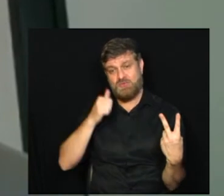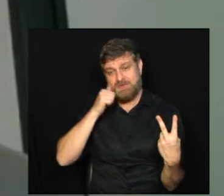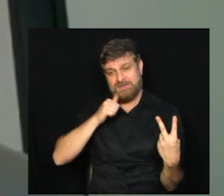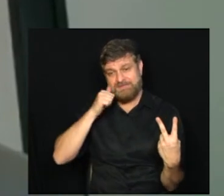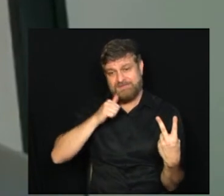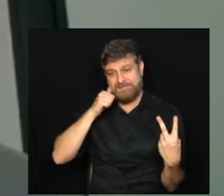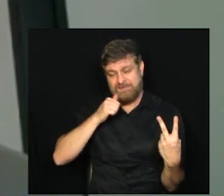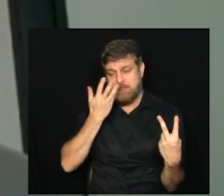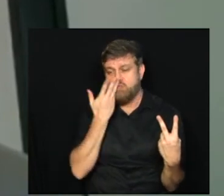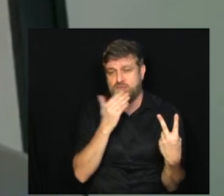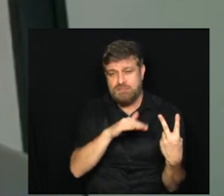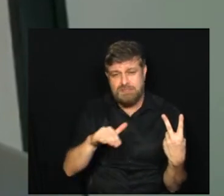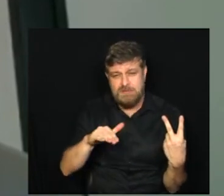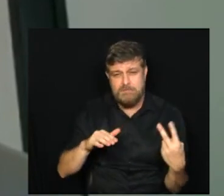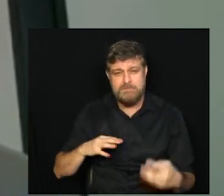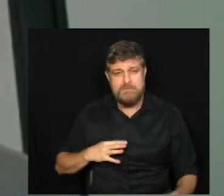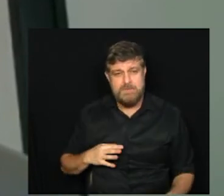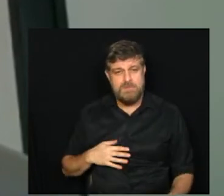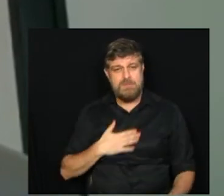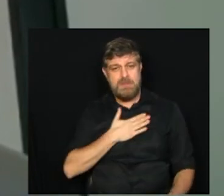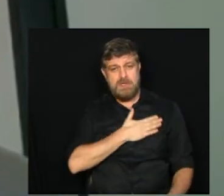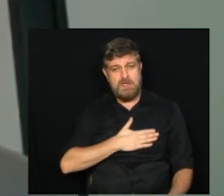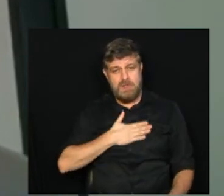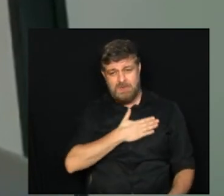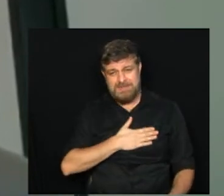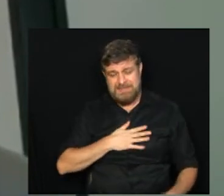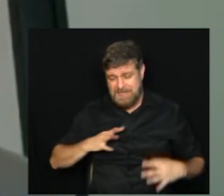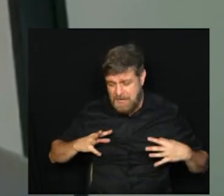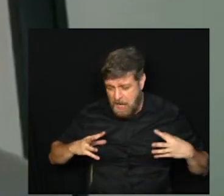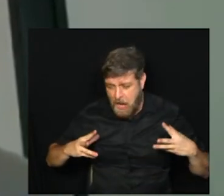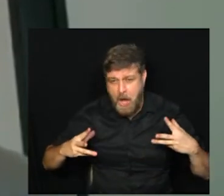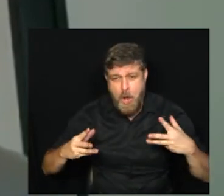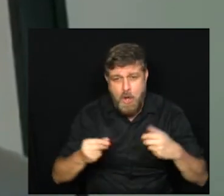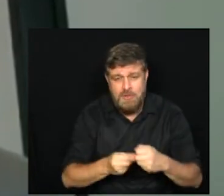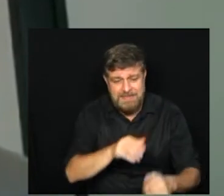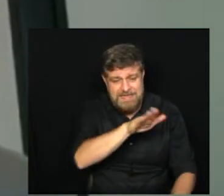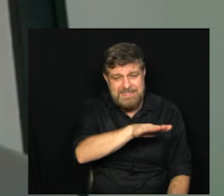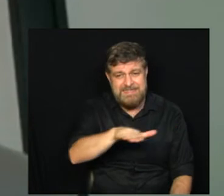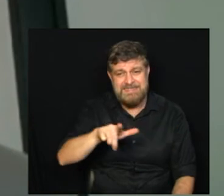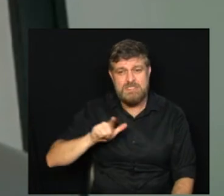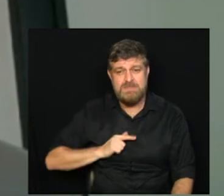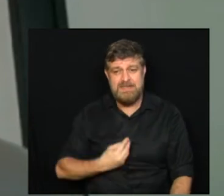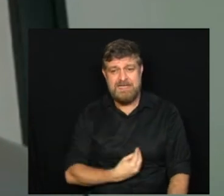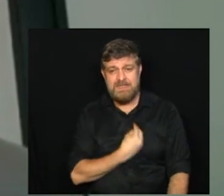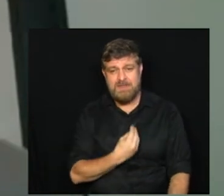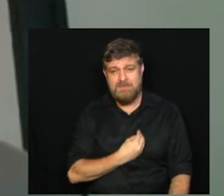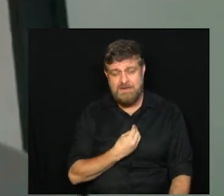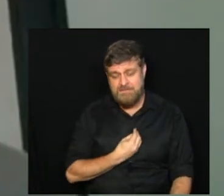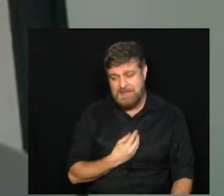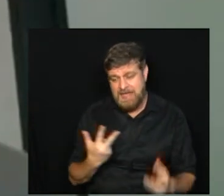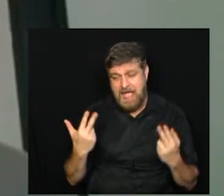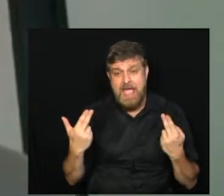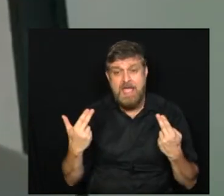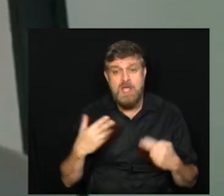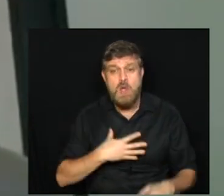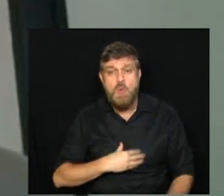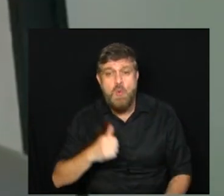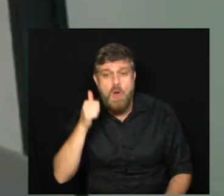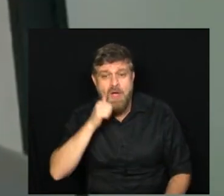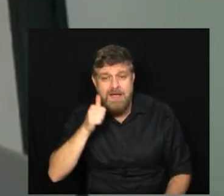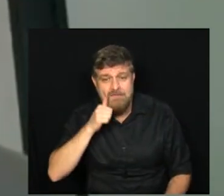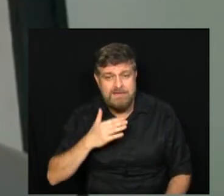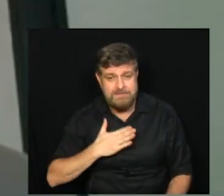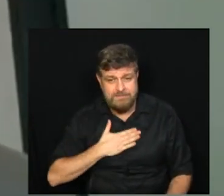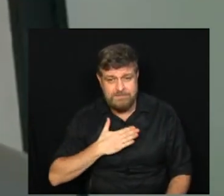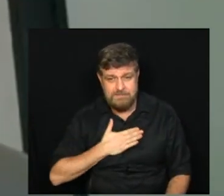e gostaria que todas as crianças pudessem ter a oportunidade que minhas filhas têm. E cada dia que a gente vai estudando, vai